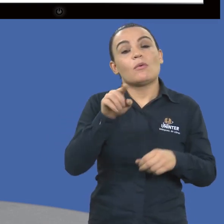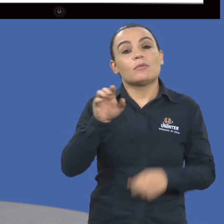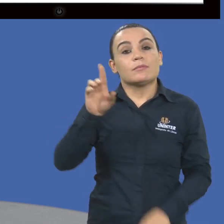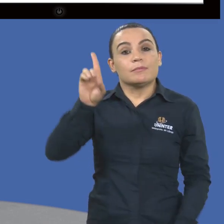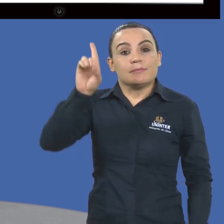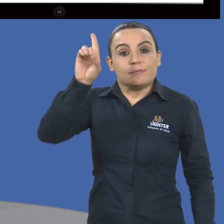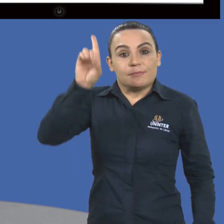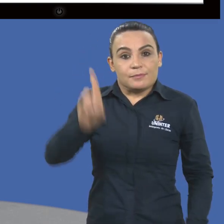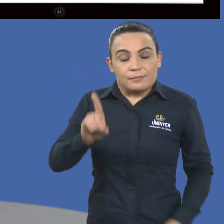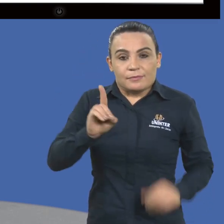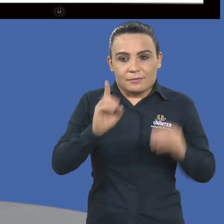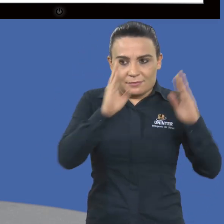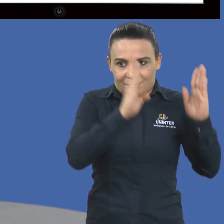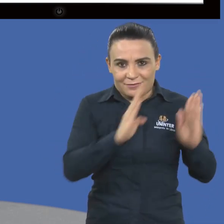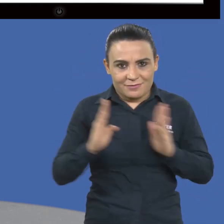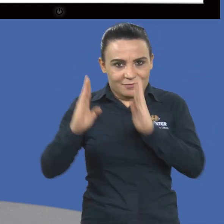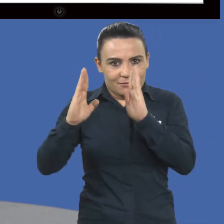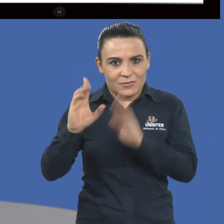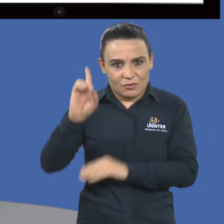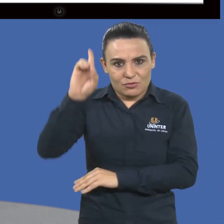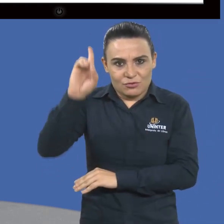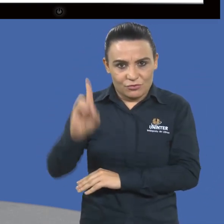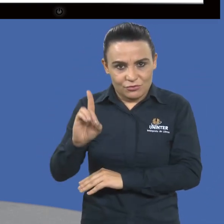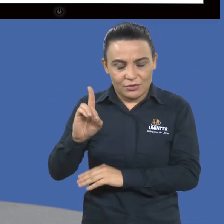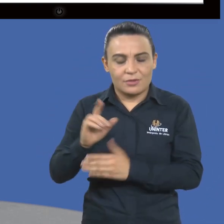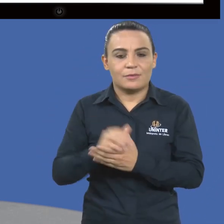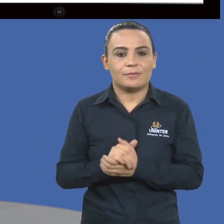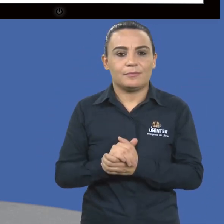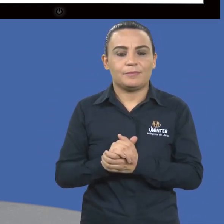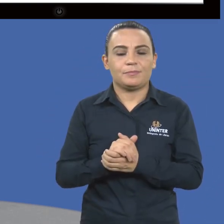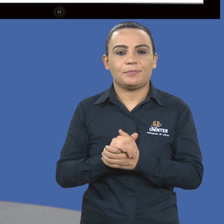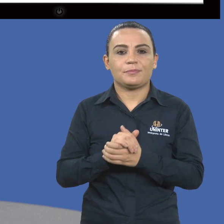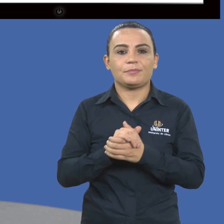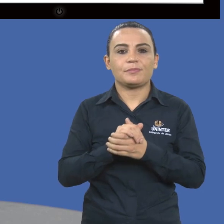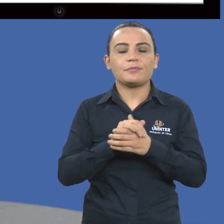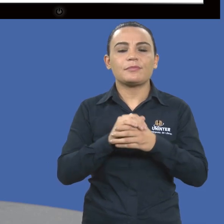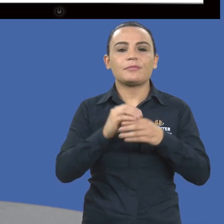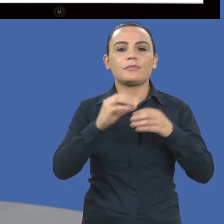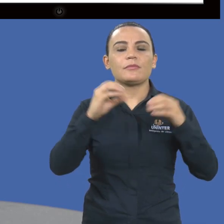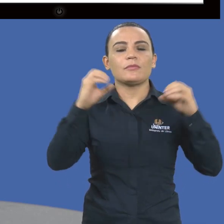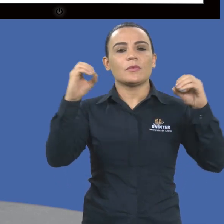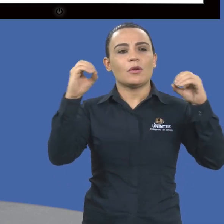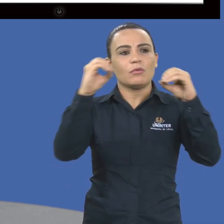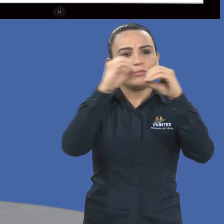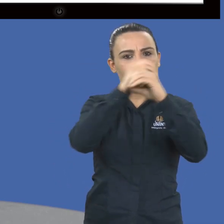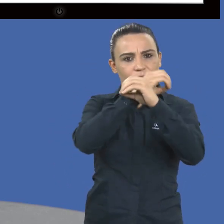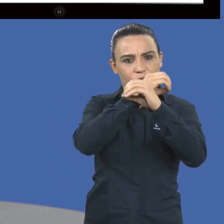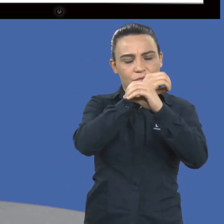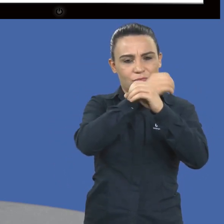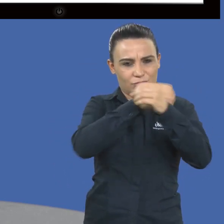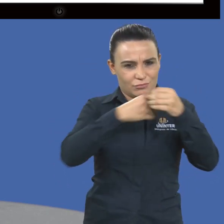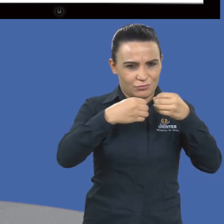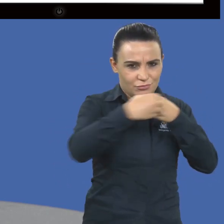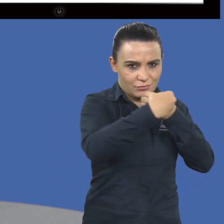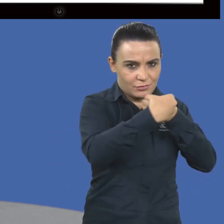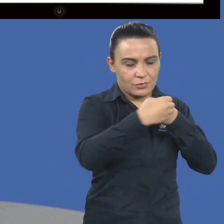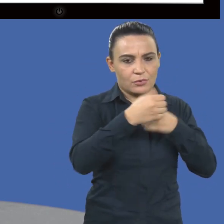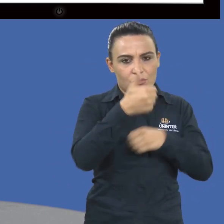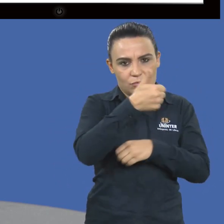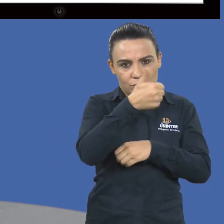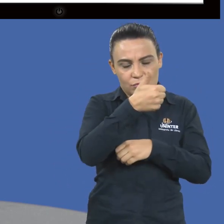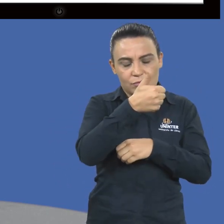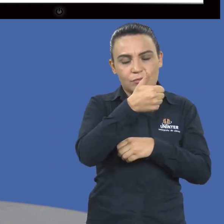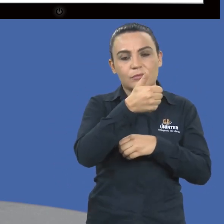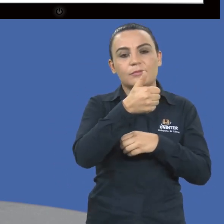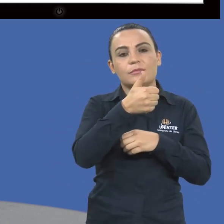esquema do lado direito, nós vamos encontrar, na meiose 1 aconteceu tudo normalmente, e na